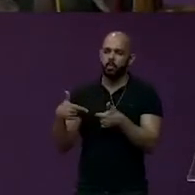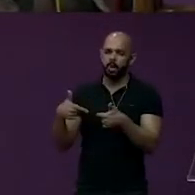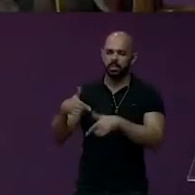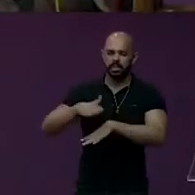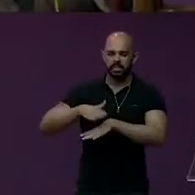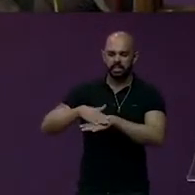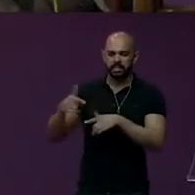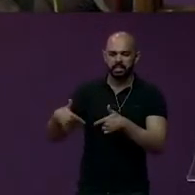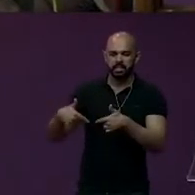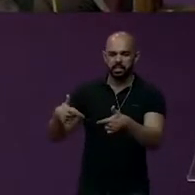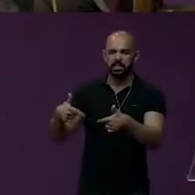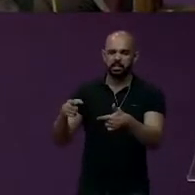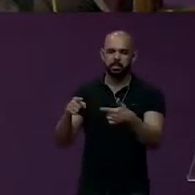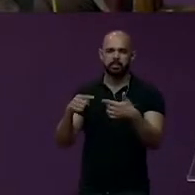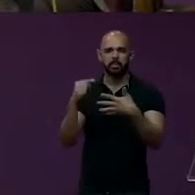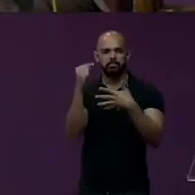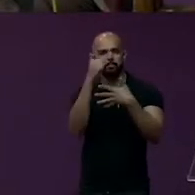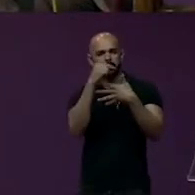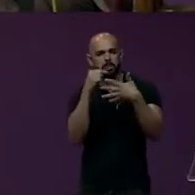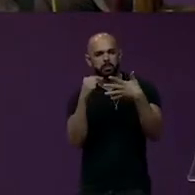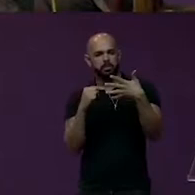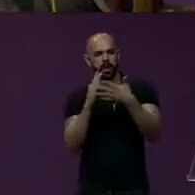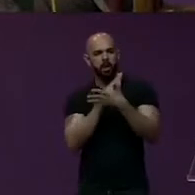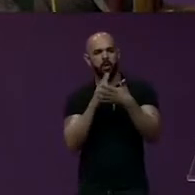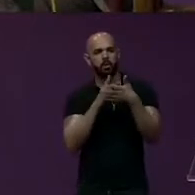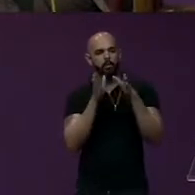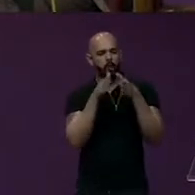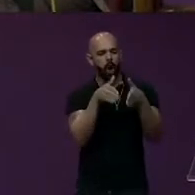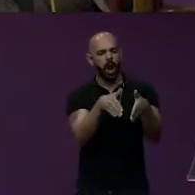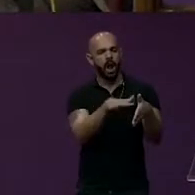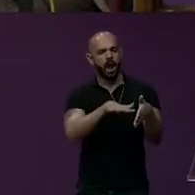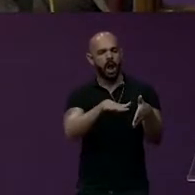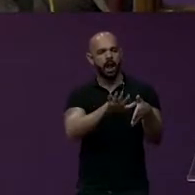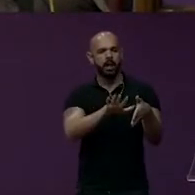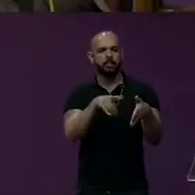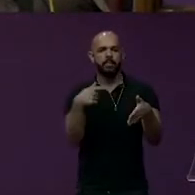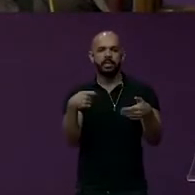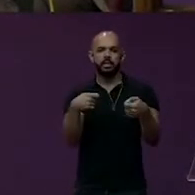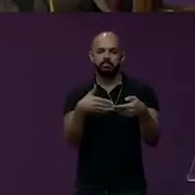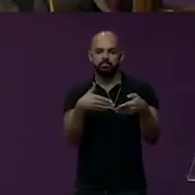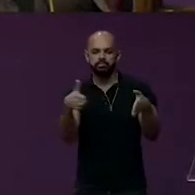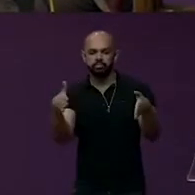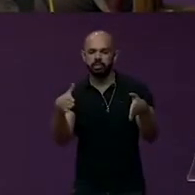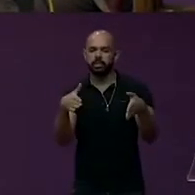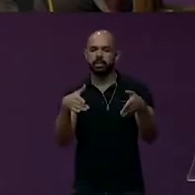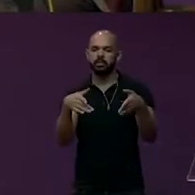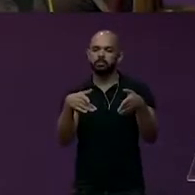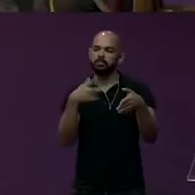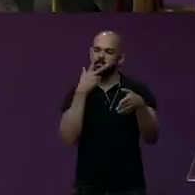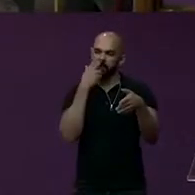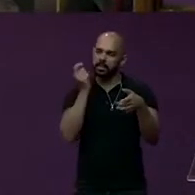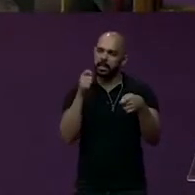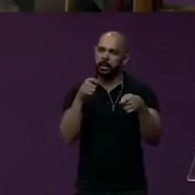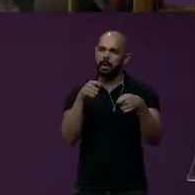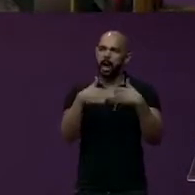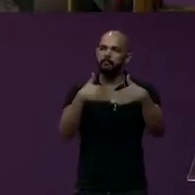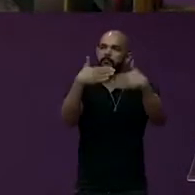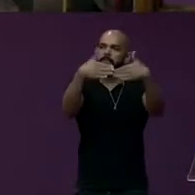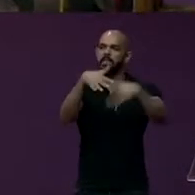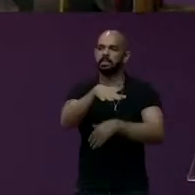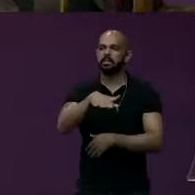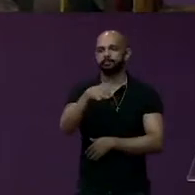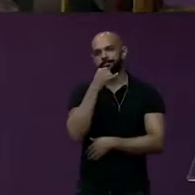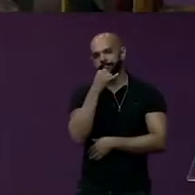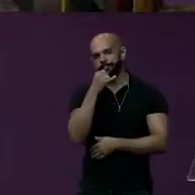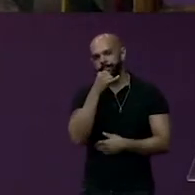iniciativas que são mais pontuais em algumas áreas, mas que eu acho que nos abrem a perspectiva de avançar nessa direção. É